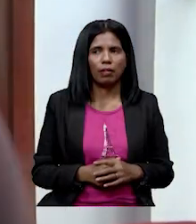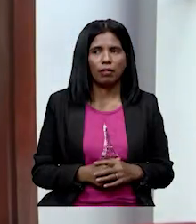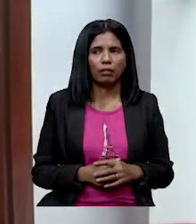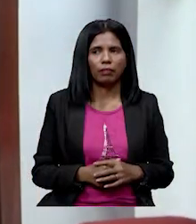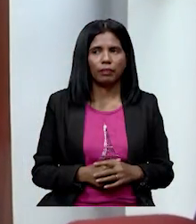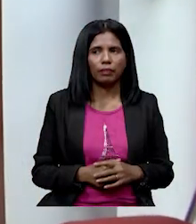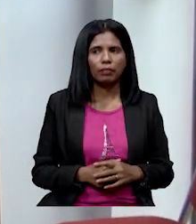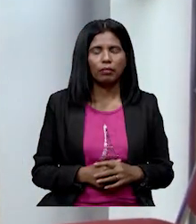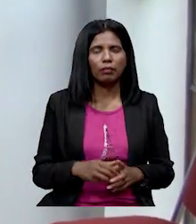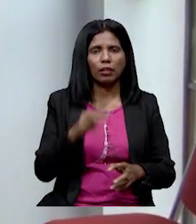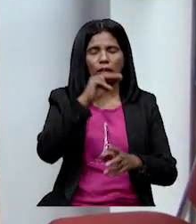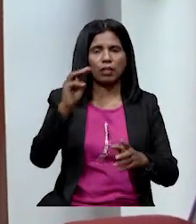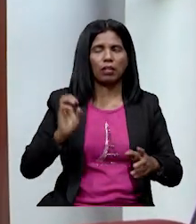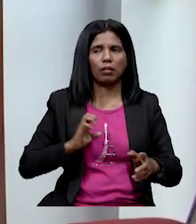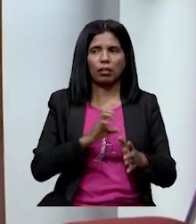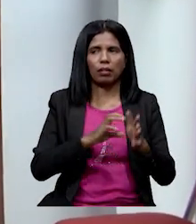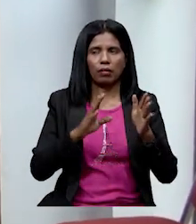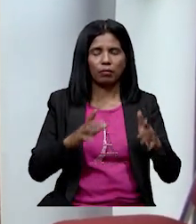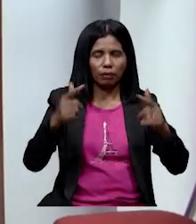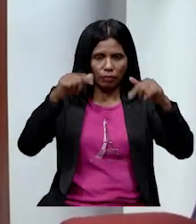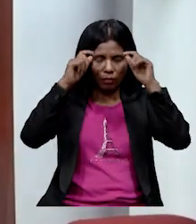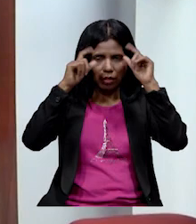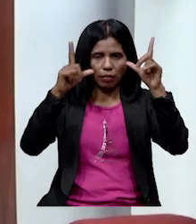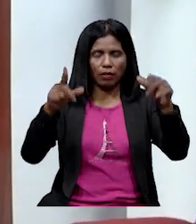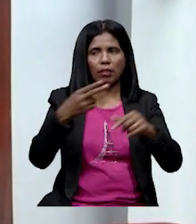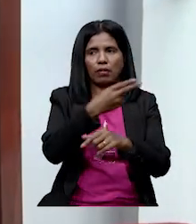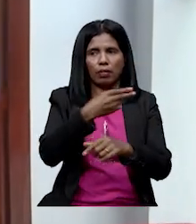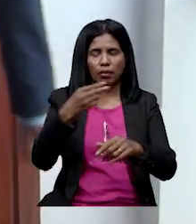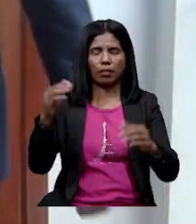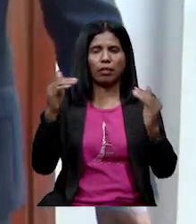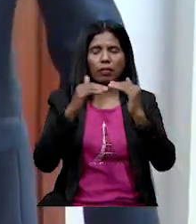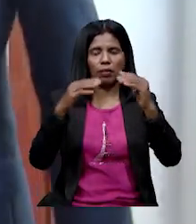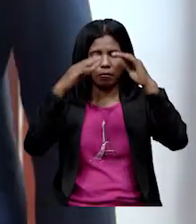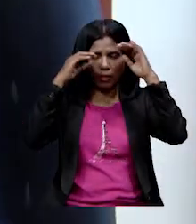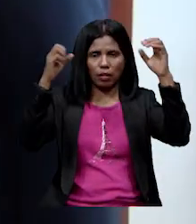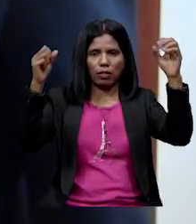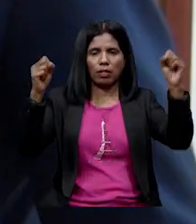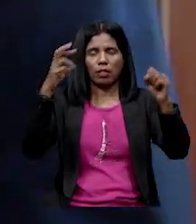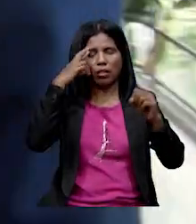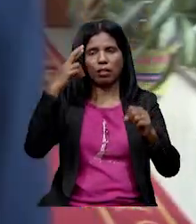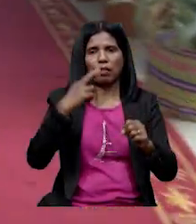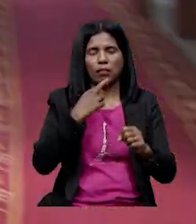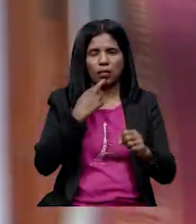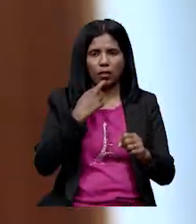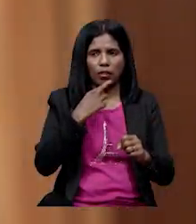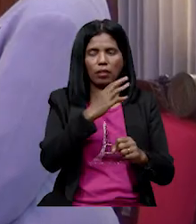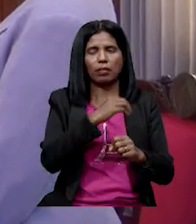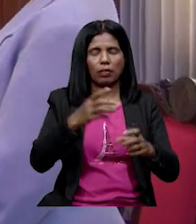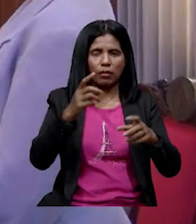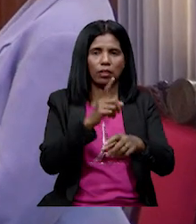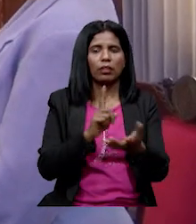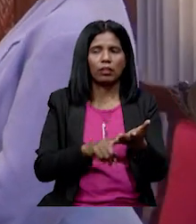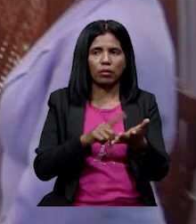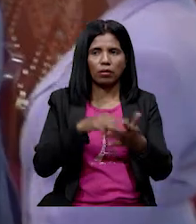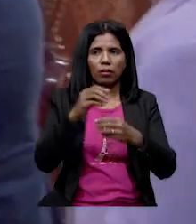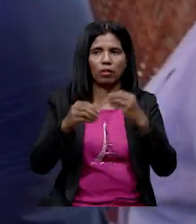E a segunda, né, embaixador Polônia em Timor-Leste, na Indonésia, halau soro mutu, o presidente da República, Zuzeram Zortan, onde discute com a